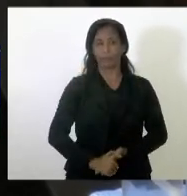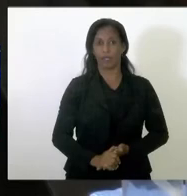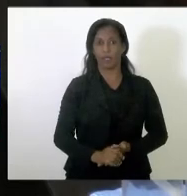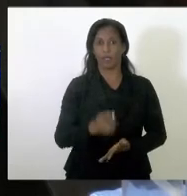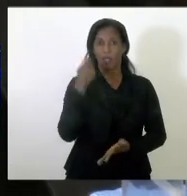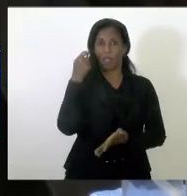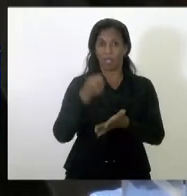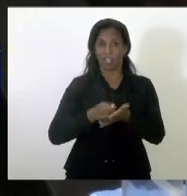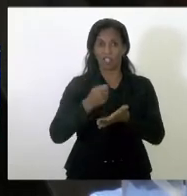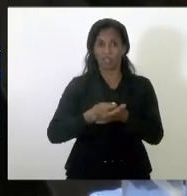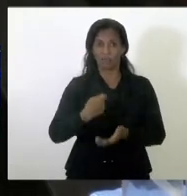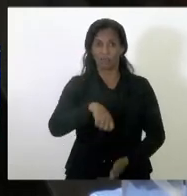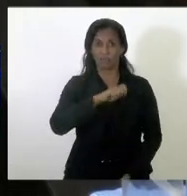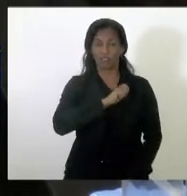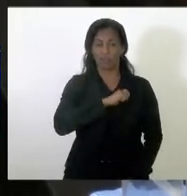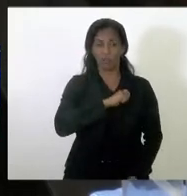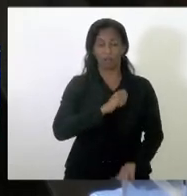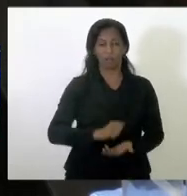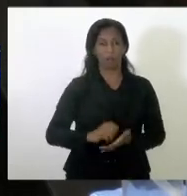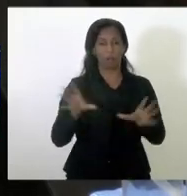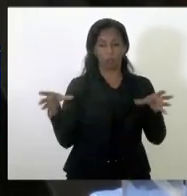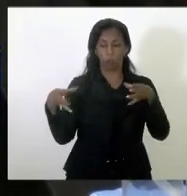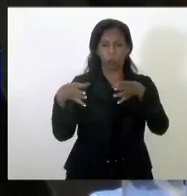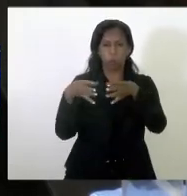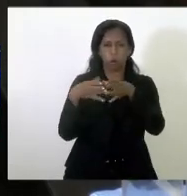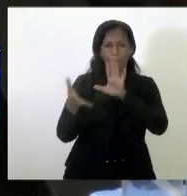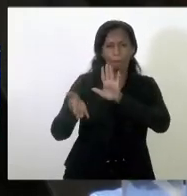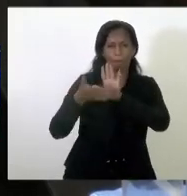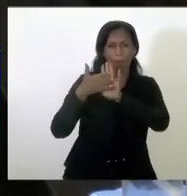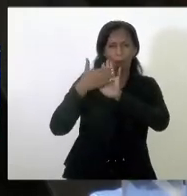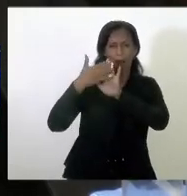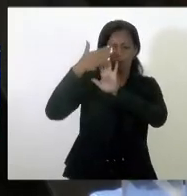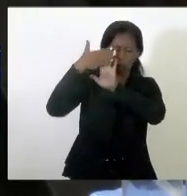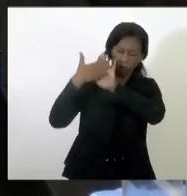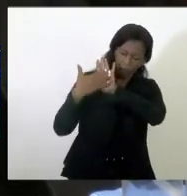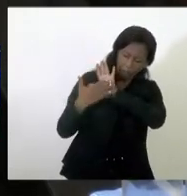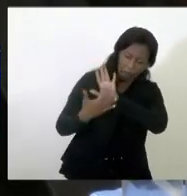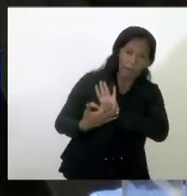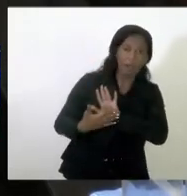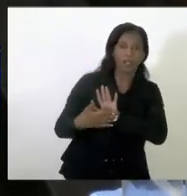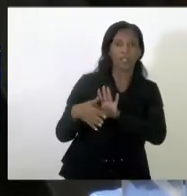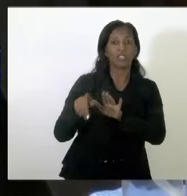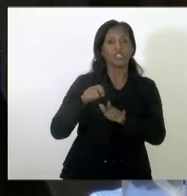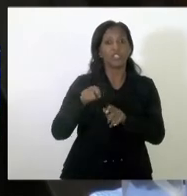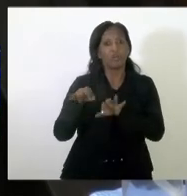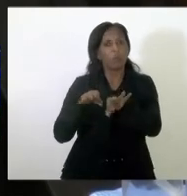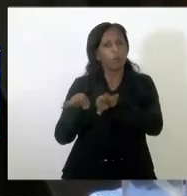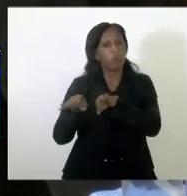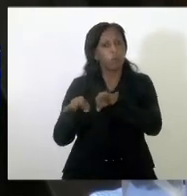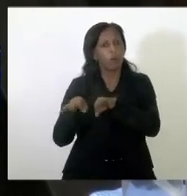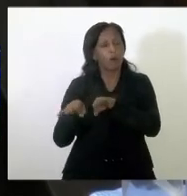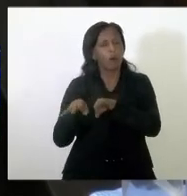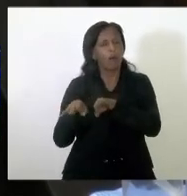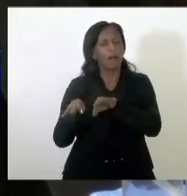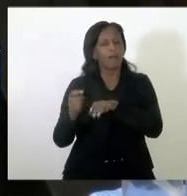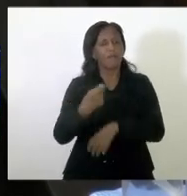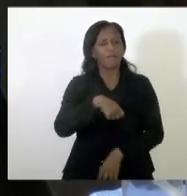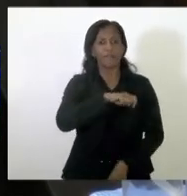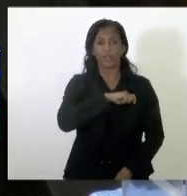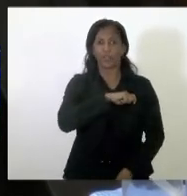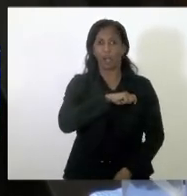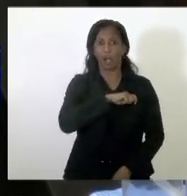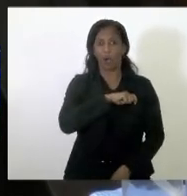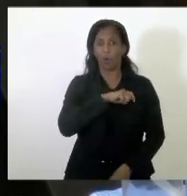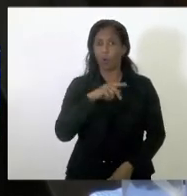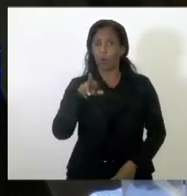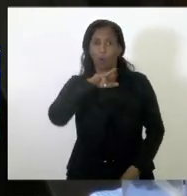de recuperação fiscal é um conjunto de propostas, Rodrigo, de ajuste fiscal. Ele não é, ele mesmo,